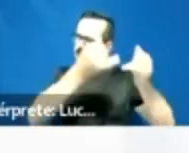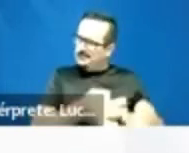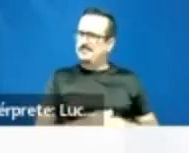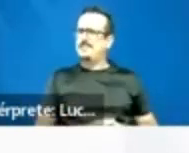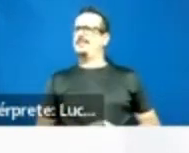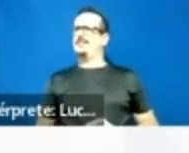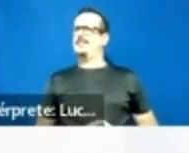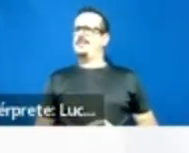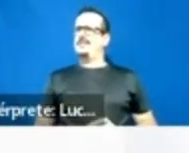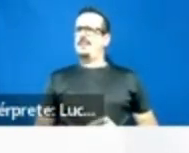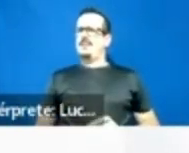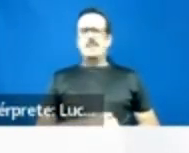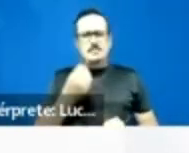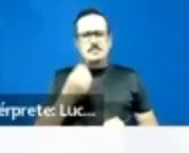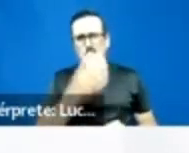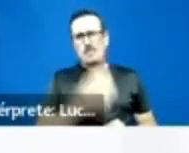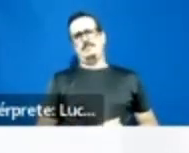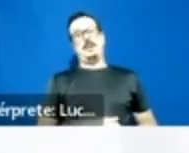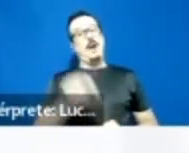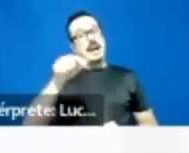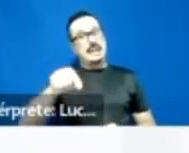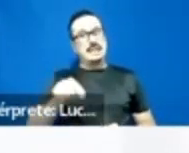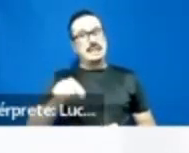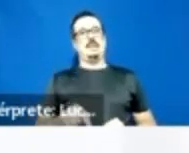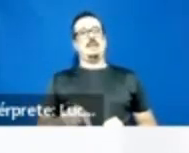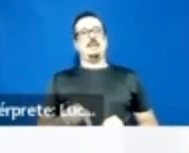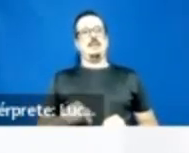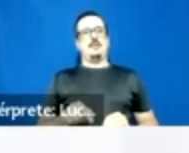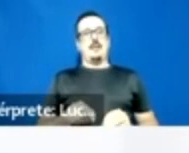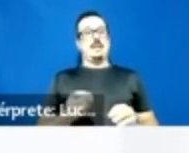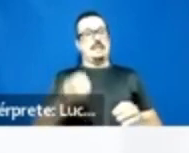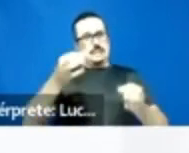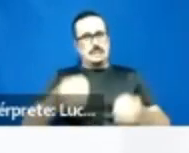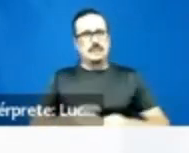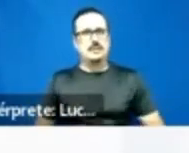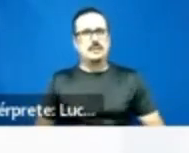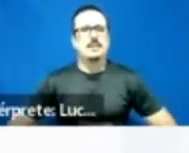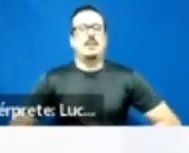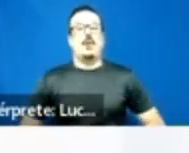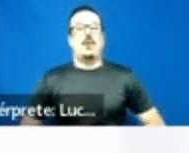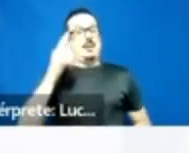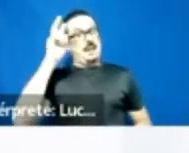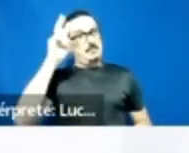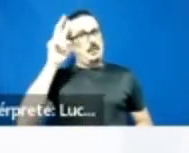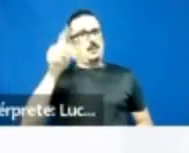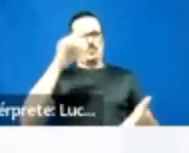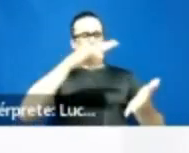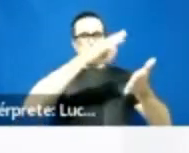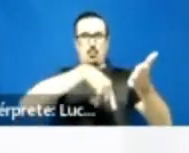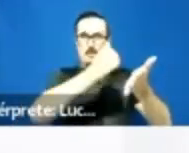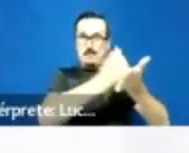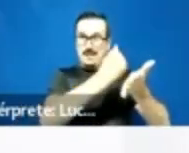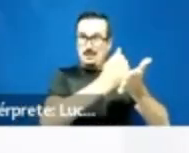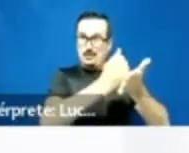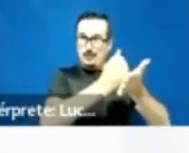a seriedade desse projeto. Aqui você tem o reconhecimento de idoneidade do Congresso Federal. Na época ele